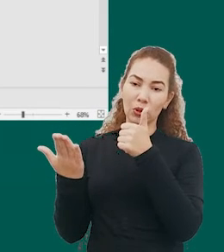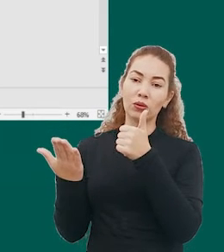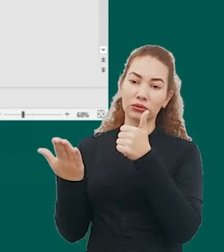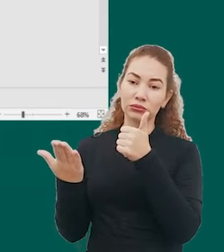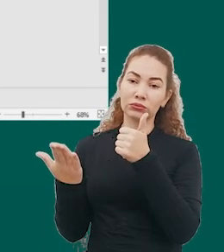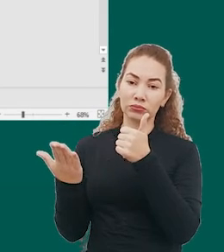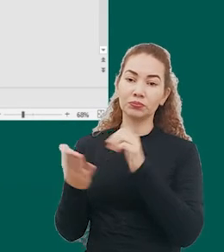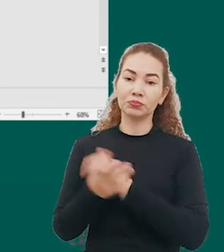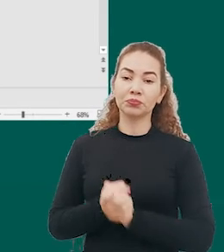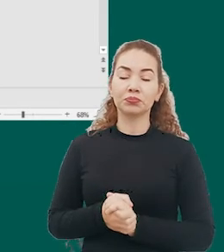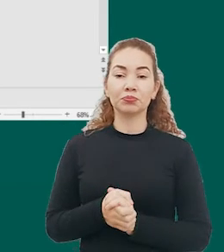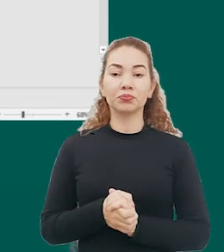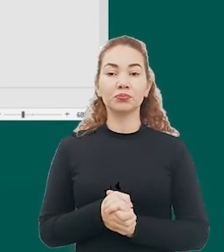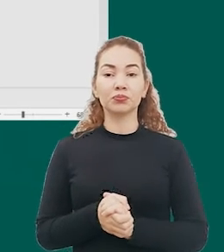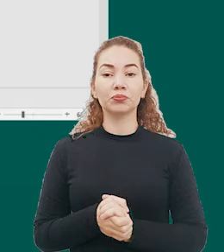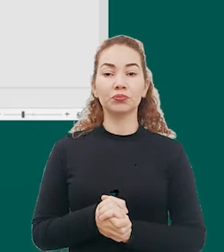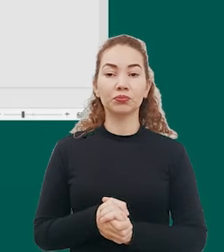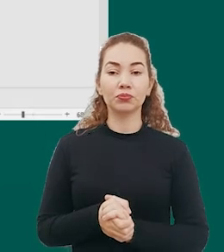para o contribuinte.